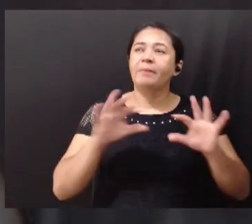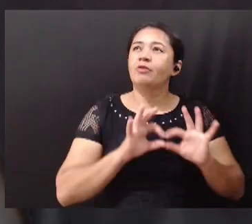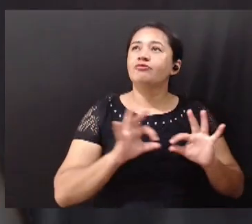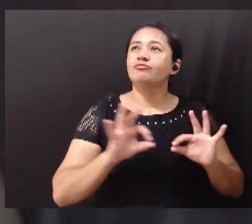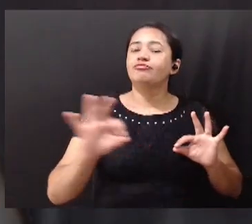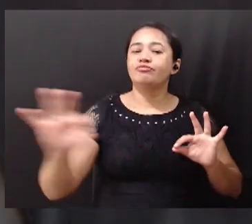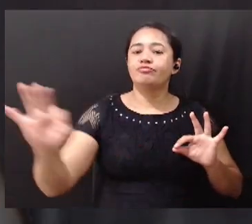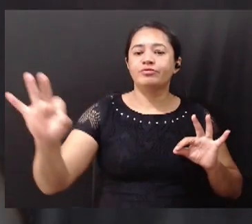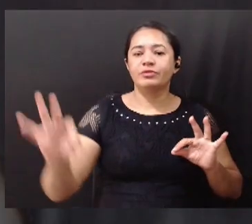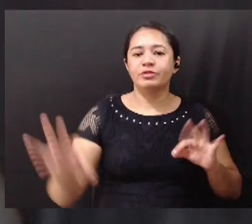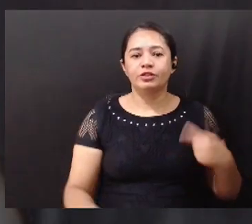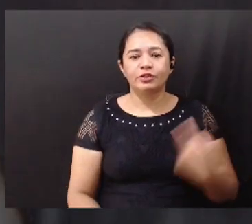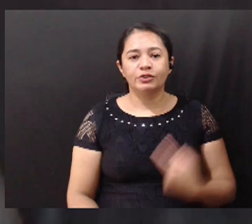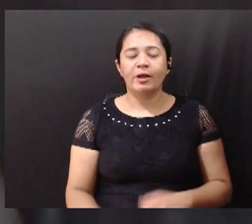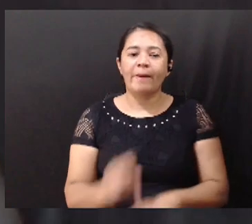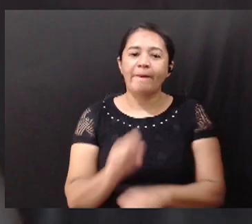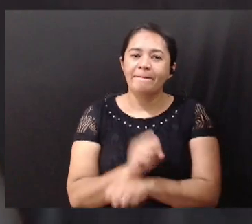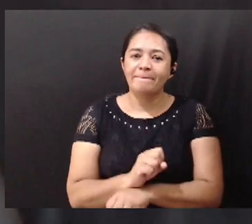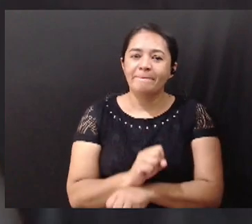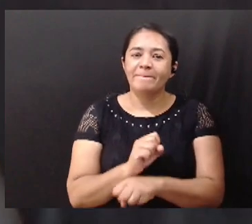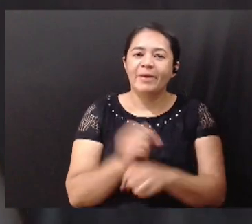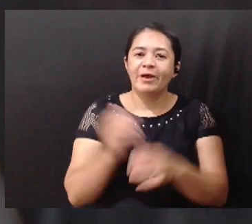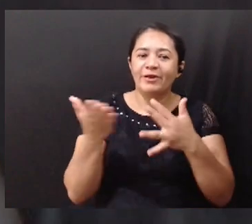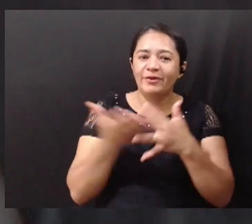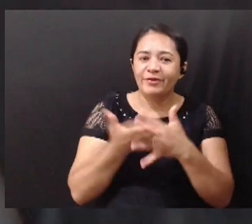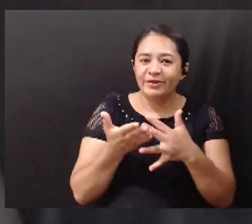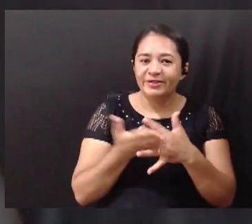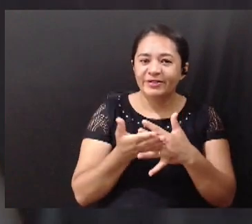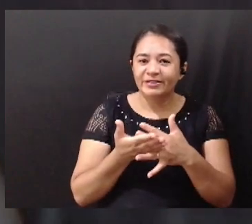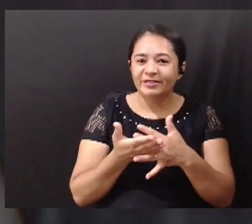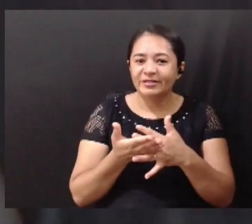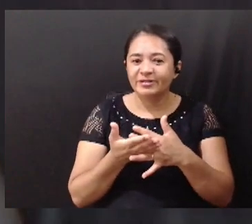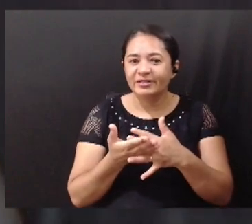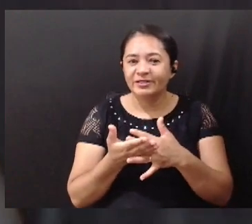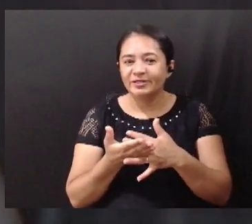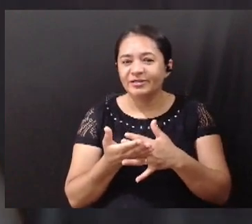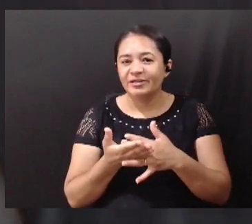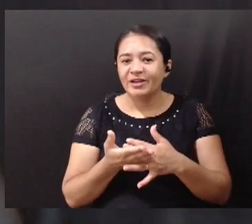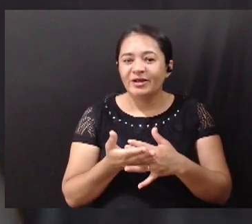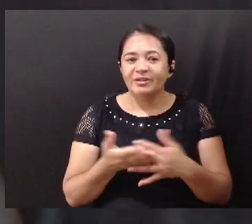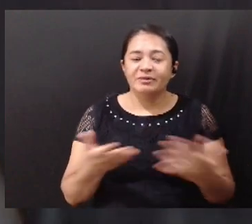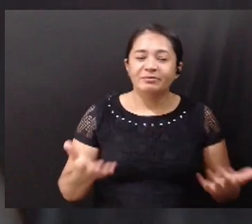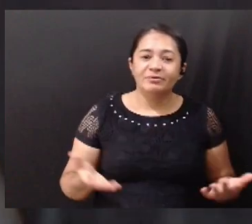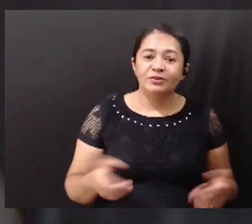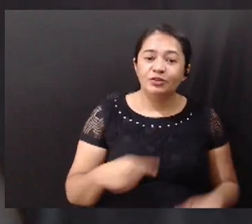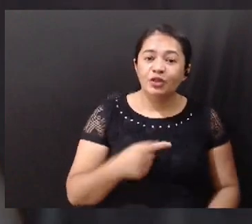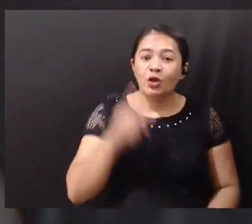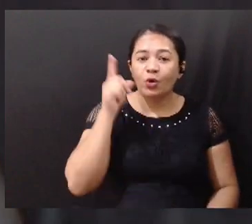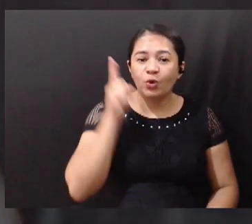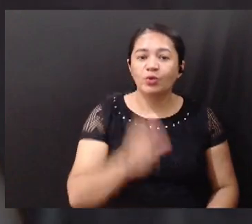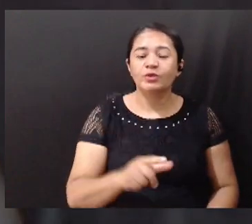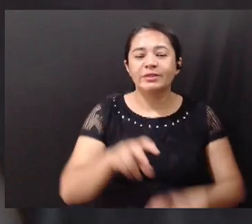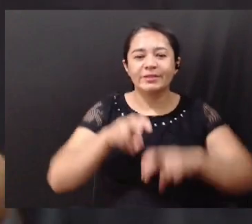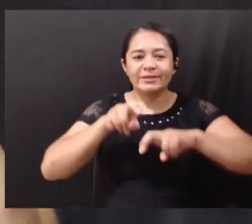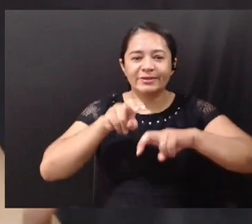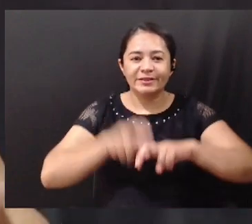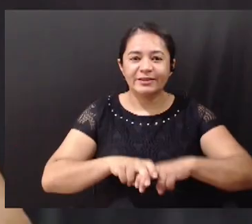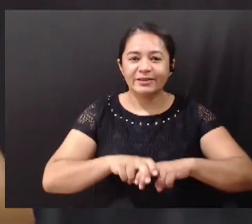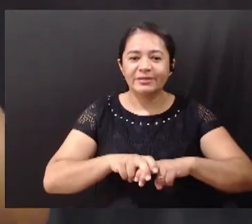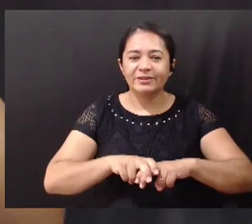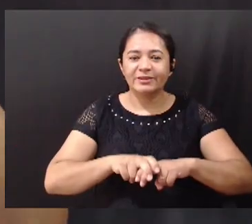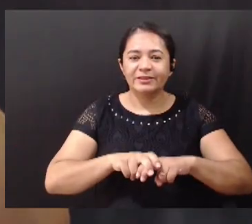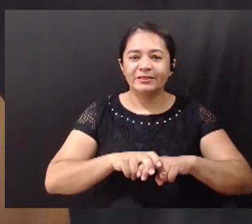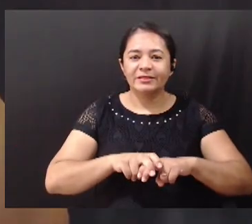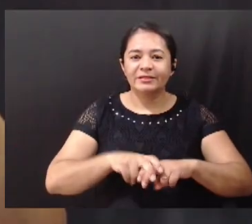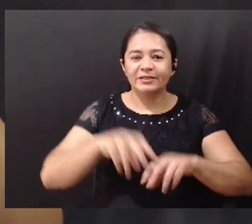gente esperava o intervalo para ver a outra parte do desenho, né? A gente conseguia sentar para montar um quebra-cabeça do começo